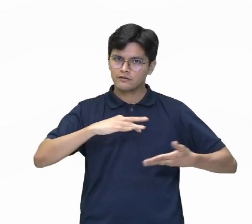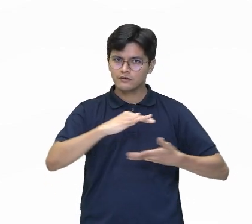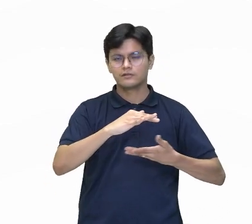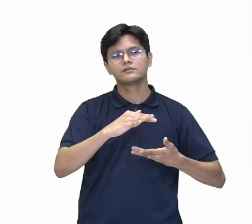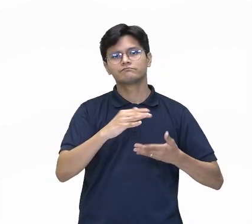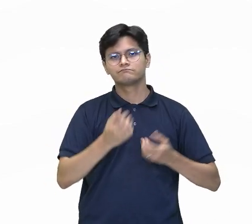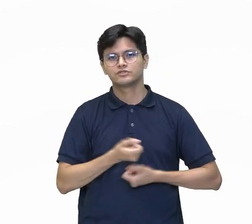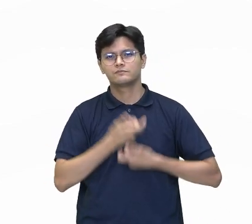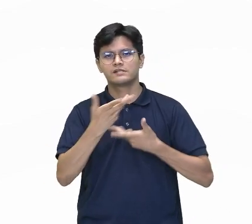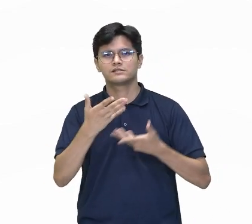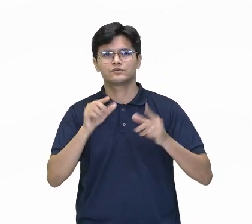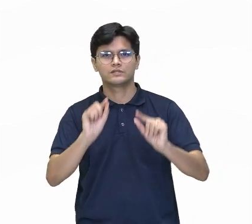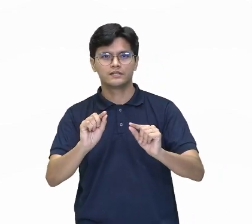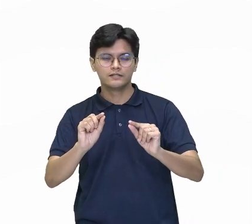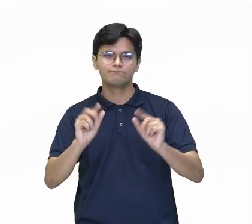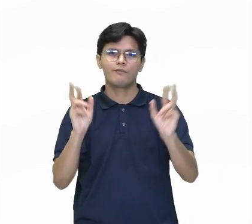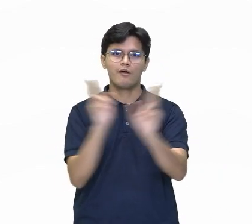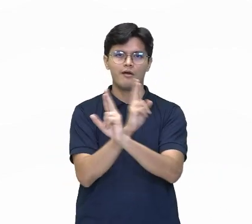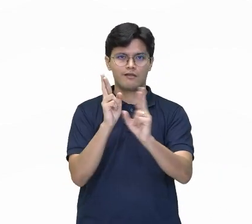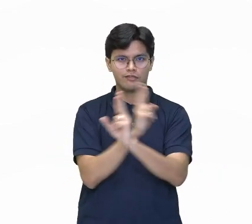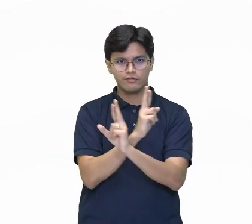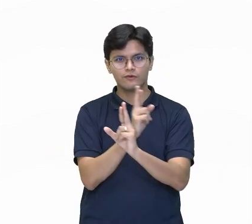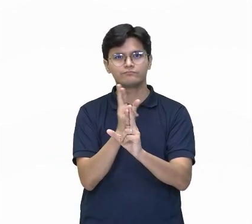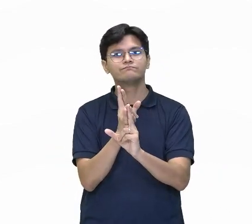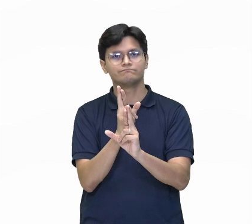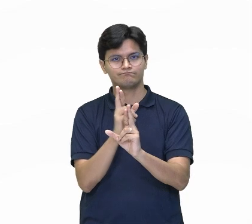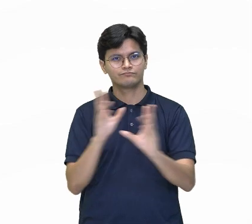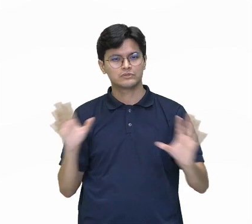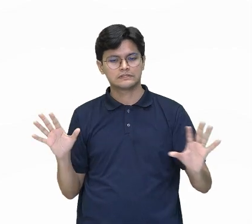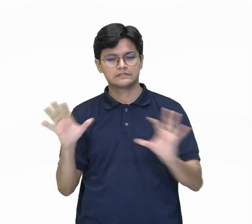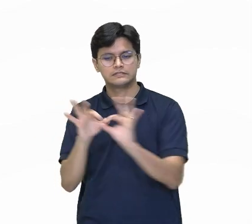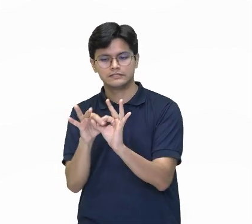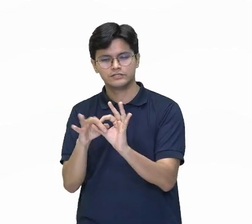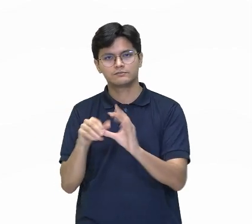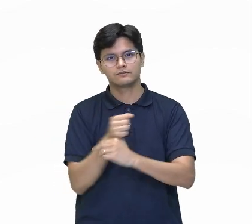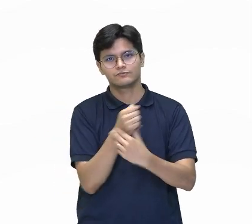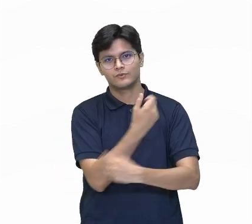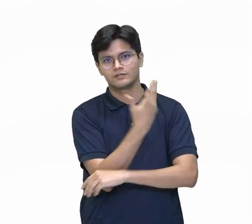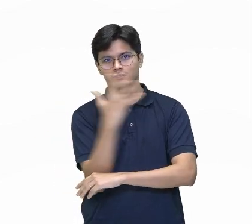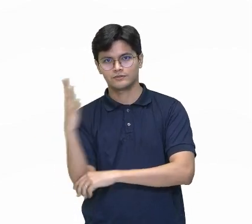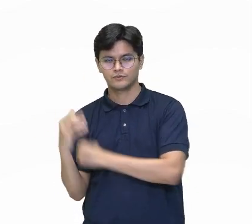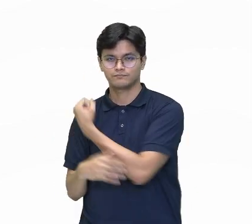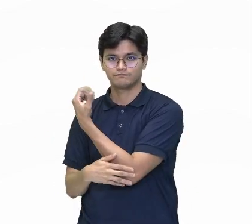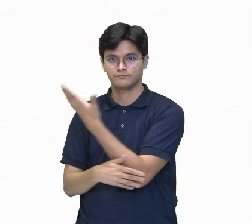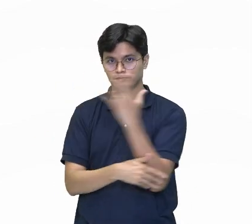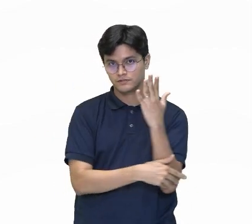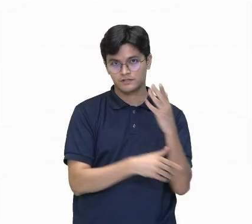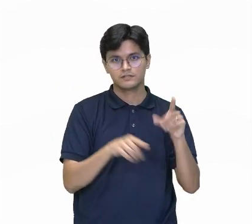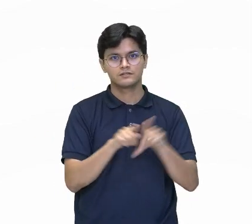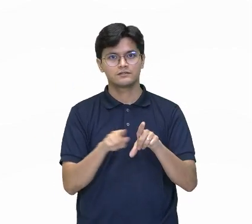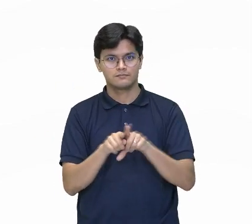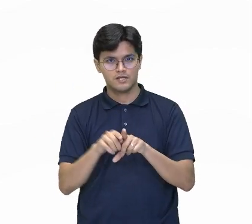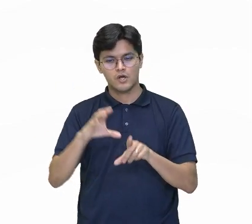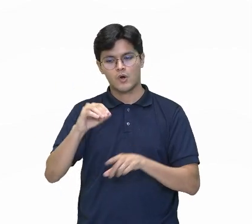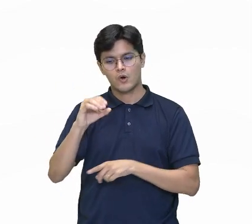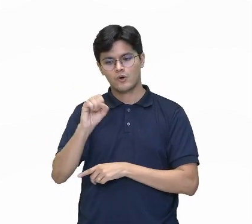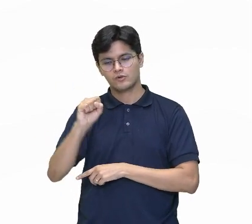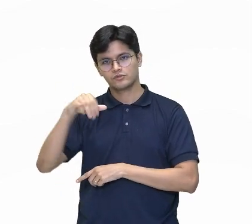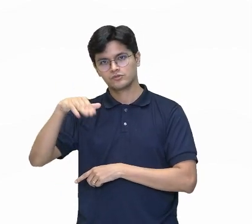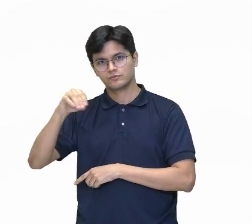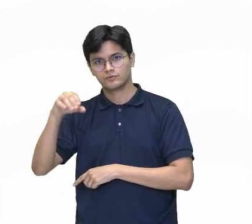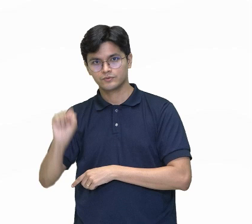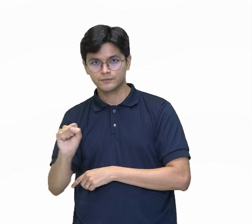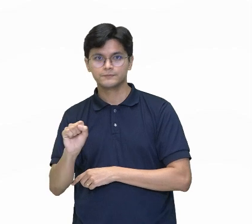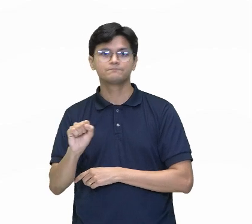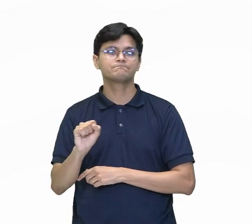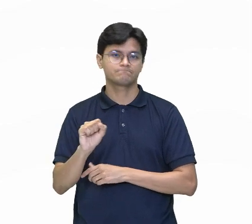evidenciando o quê? Uma relação íntima com a natureza e com o cosmos. Então, quando a